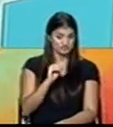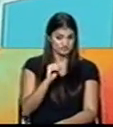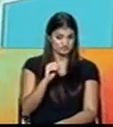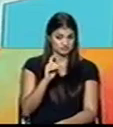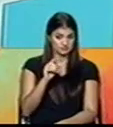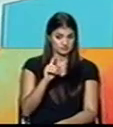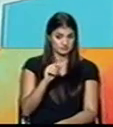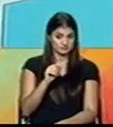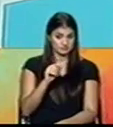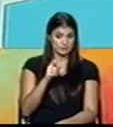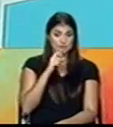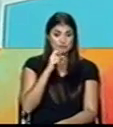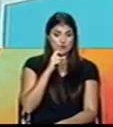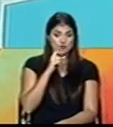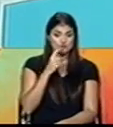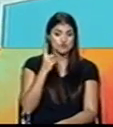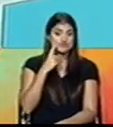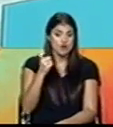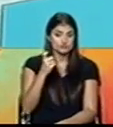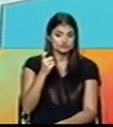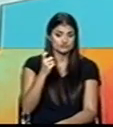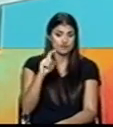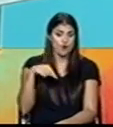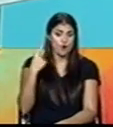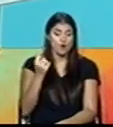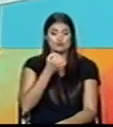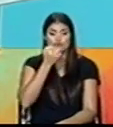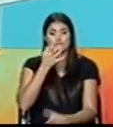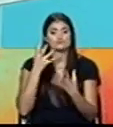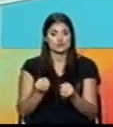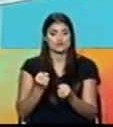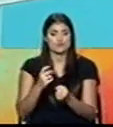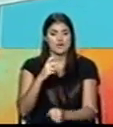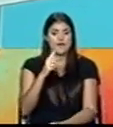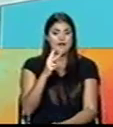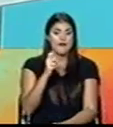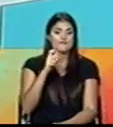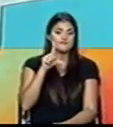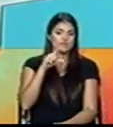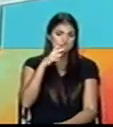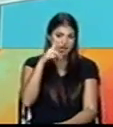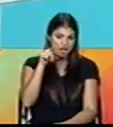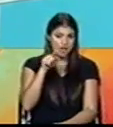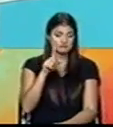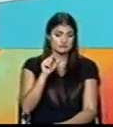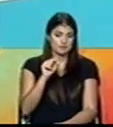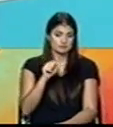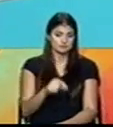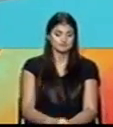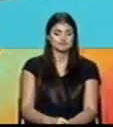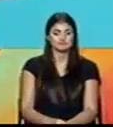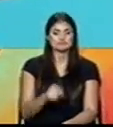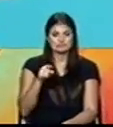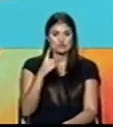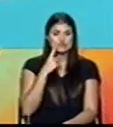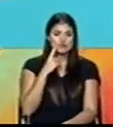não encontrar pode usar das outras nozes ou até outro fruto seco qualquer. Então melhor é apontar, se não souber o nome. Vê, olha, eu quero daquelas sim, nozes. Daquelas